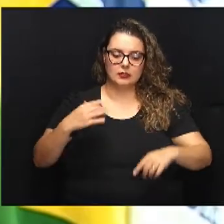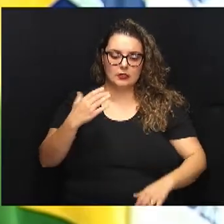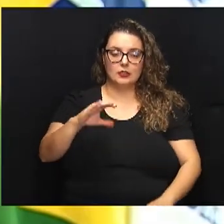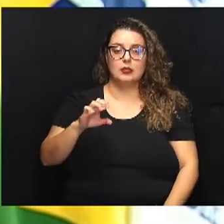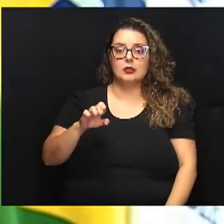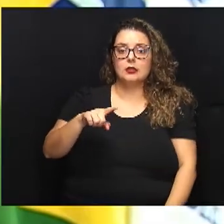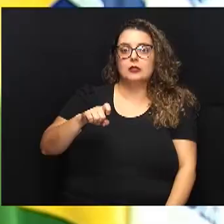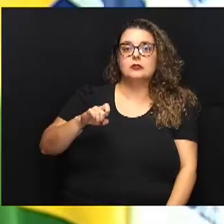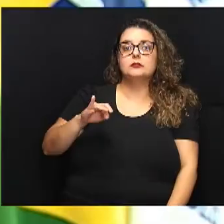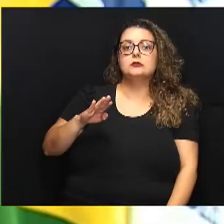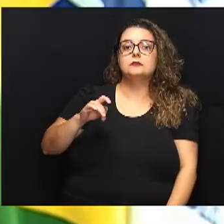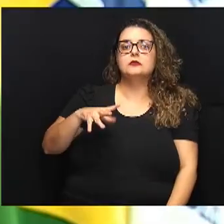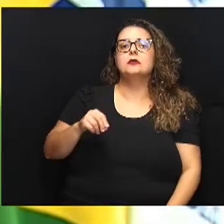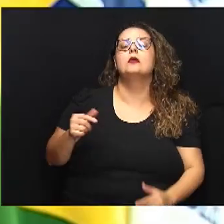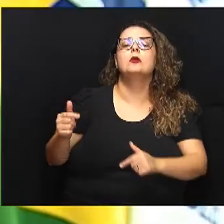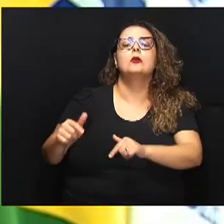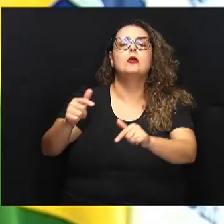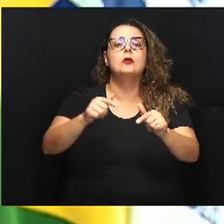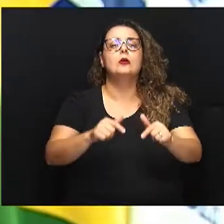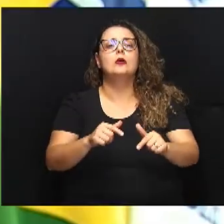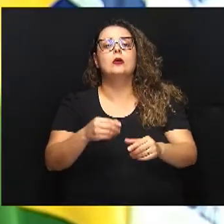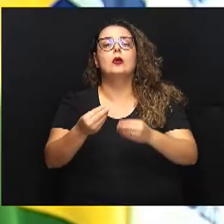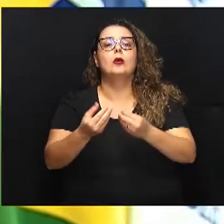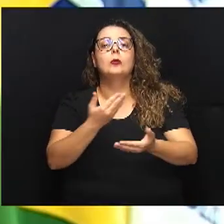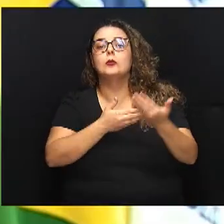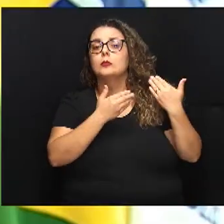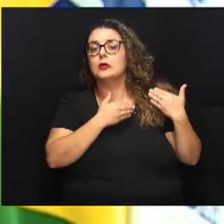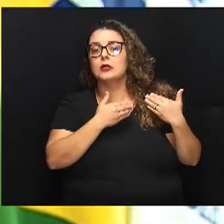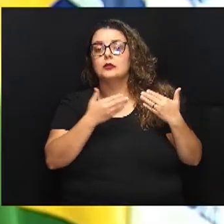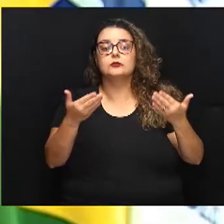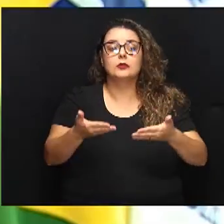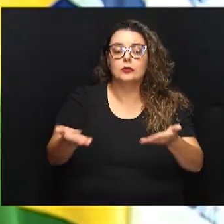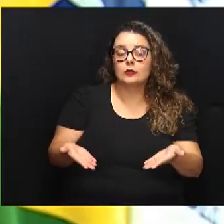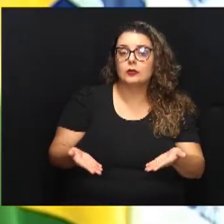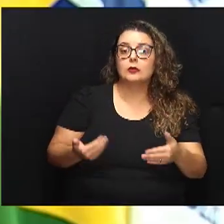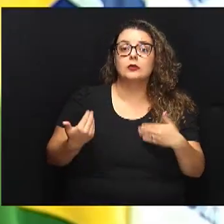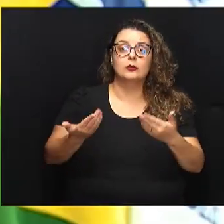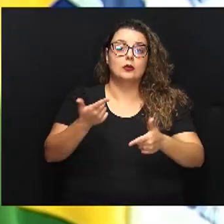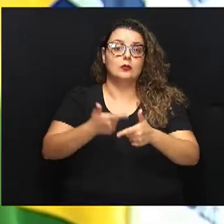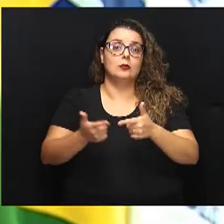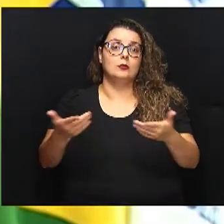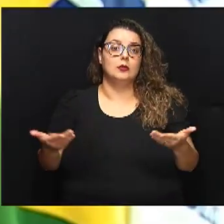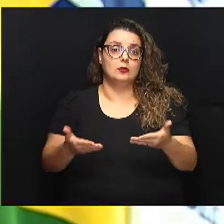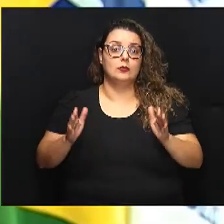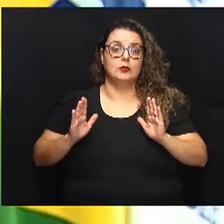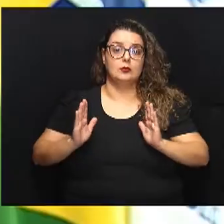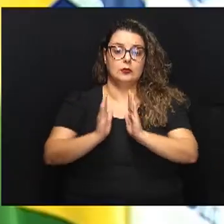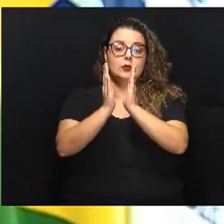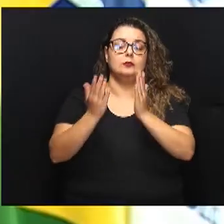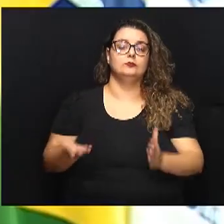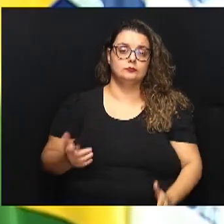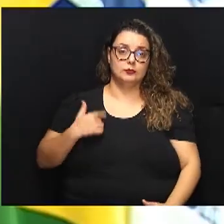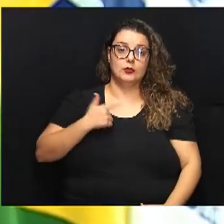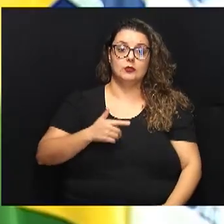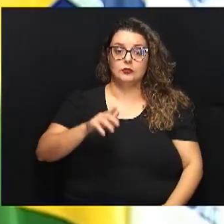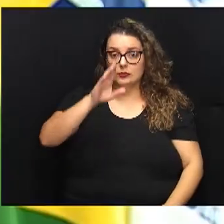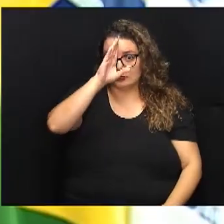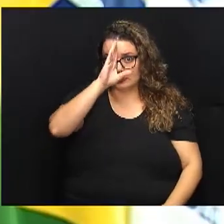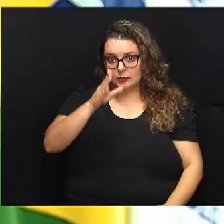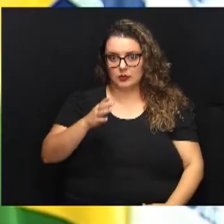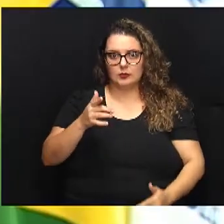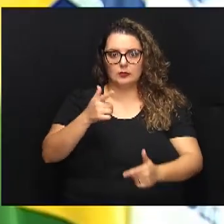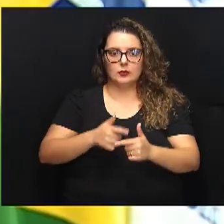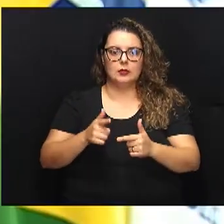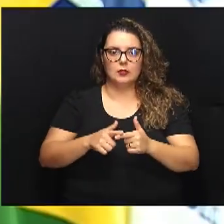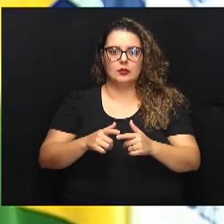Onde que estão essas salas, onde que elas estiveram e qual é o problema que nós temos que enfrentar hoje. Hoje o nosso principal problema é a questão da concentração